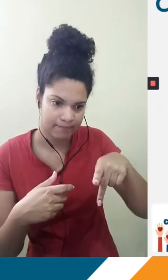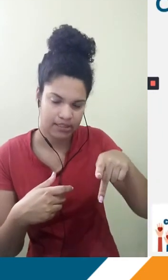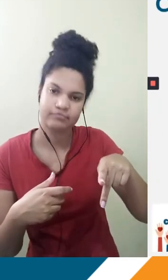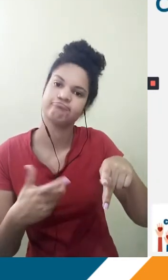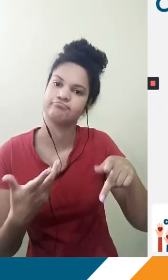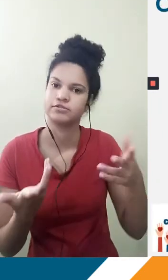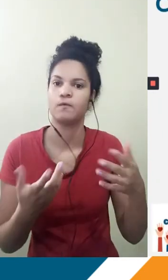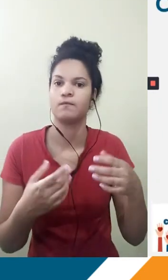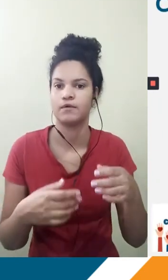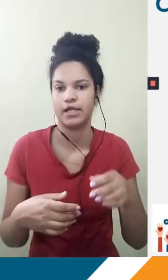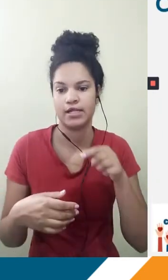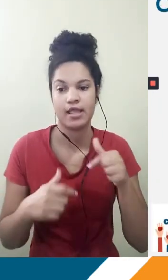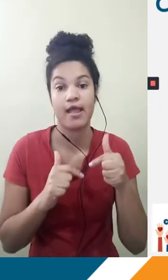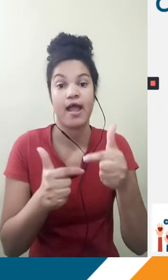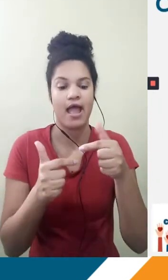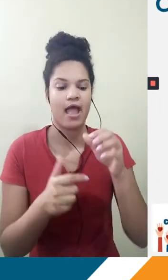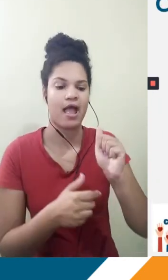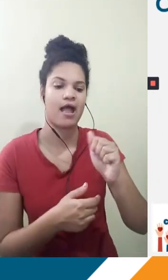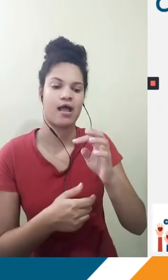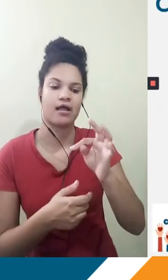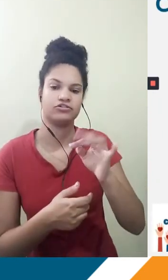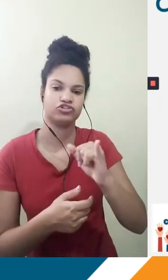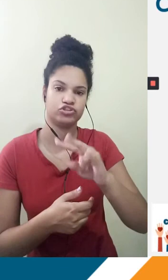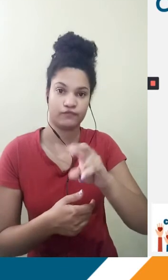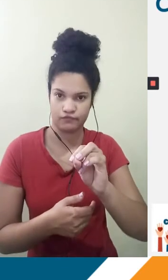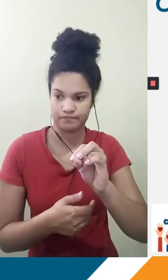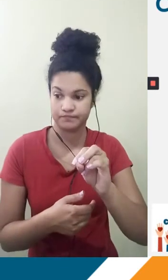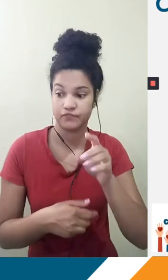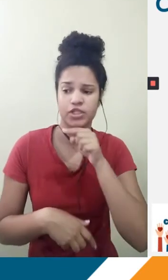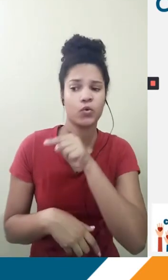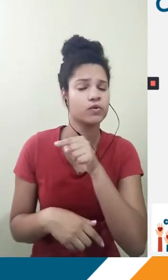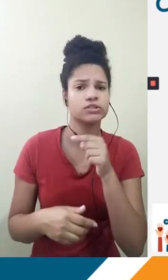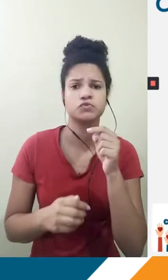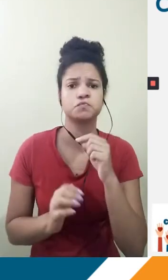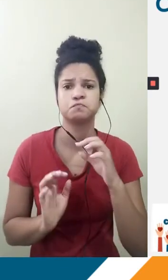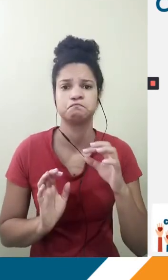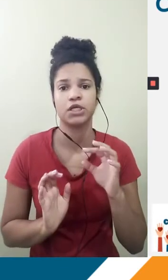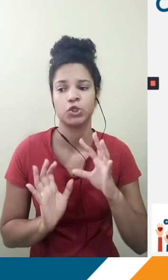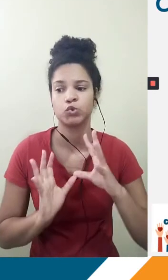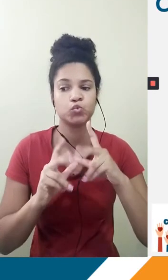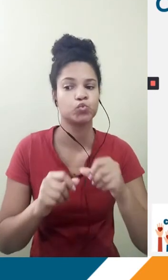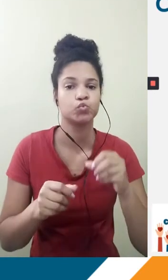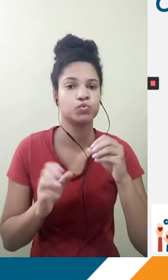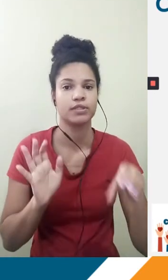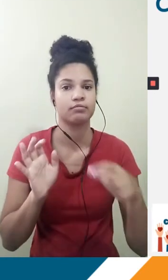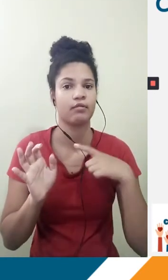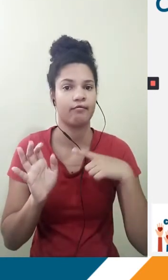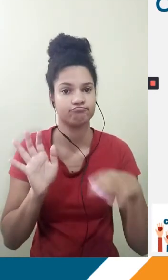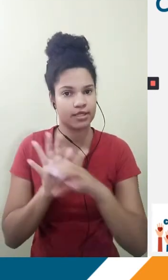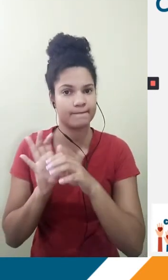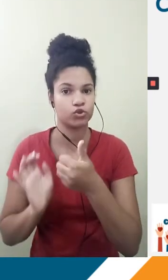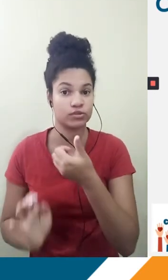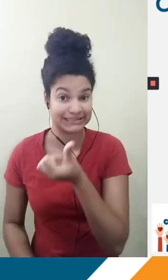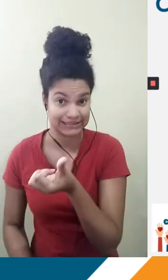Em linhas gerais, é o que isso está apresentado nos dois capítulos mencionados capítulos 16 e 17 do módulo